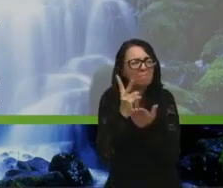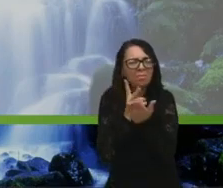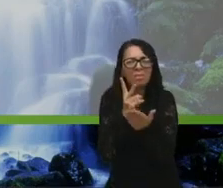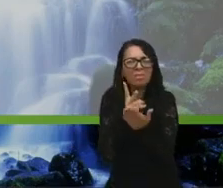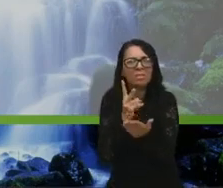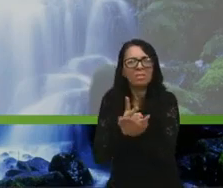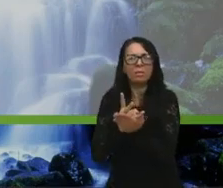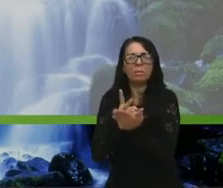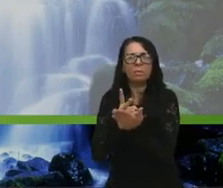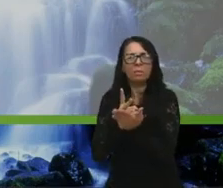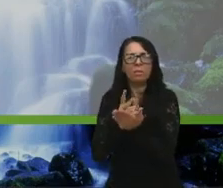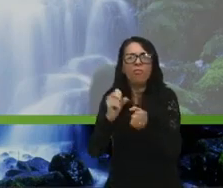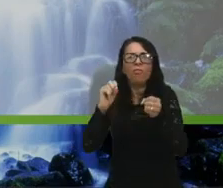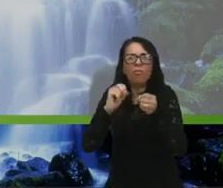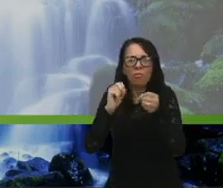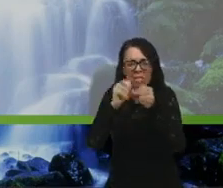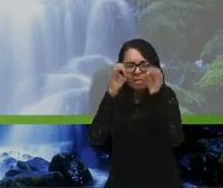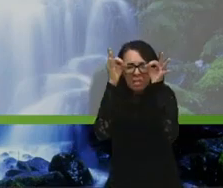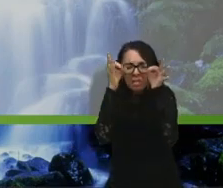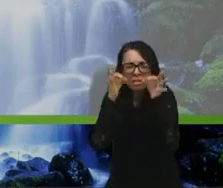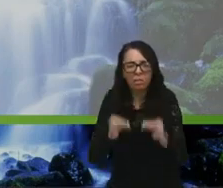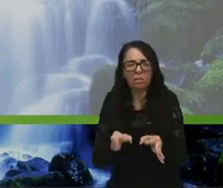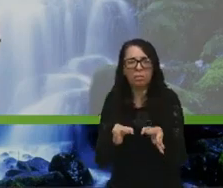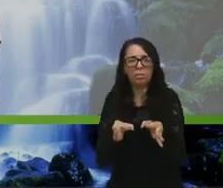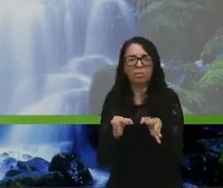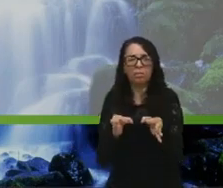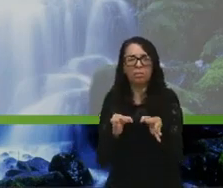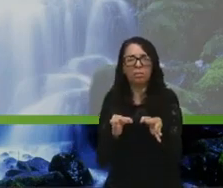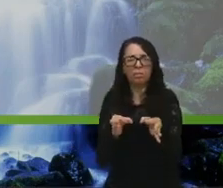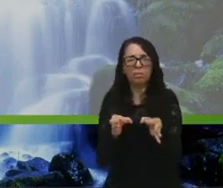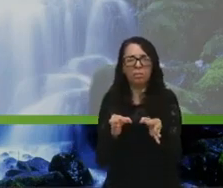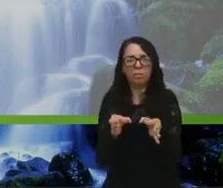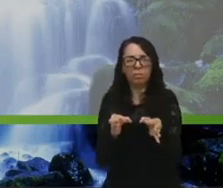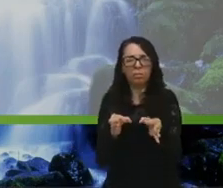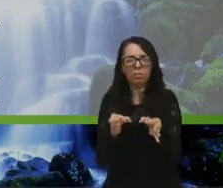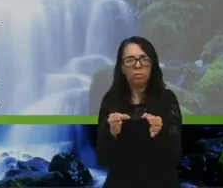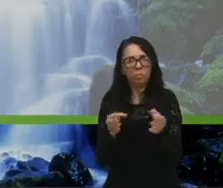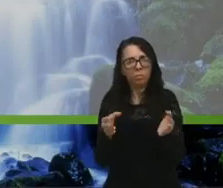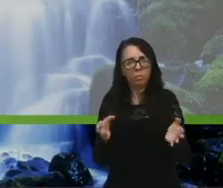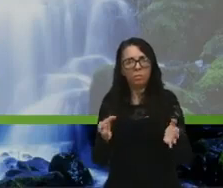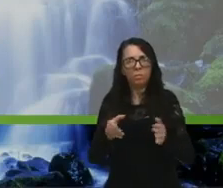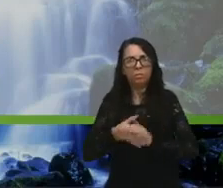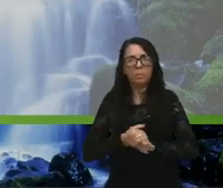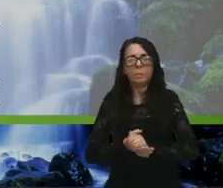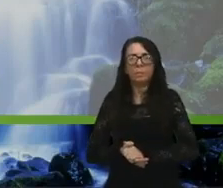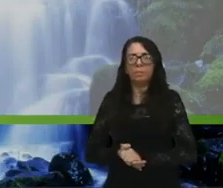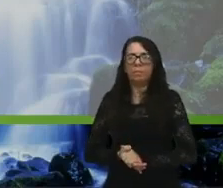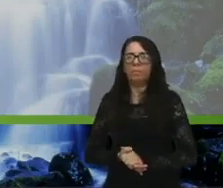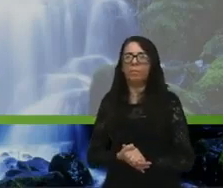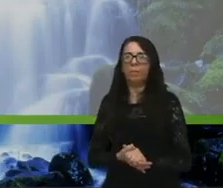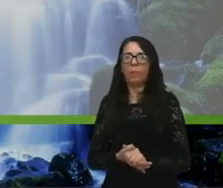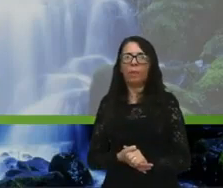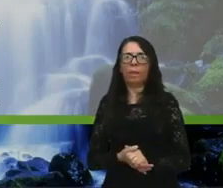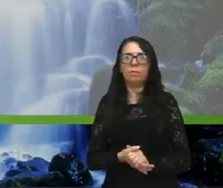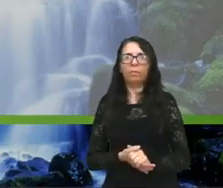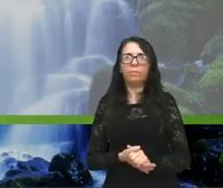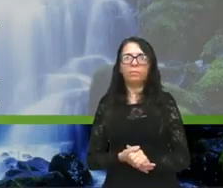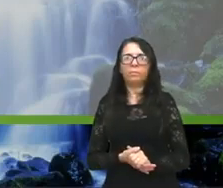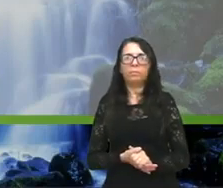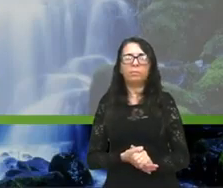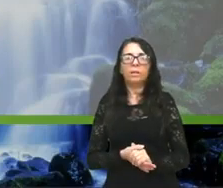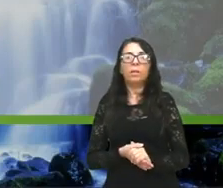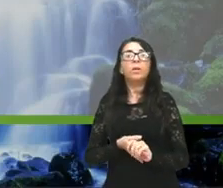É como se Pedro estivesse dizendo para Ananias: Ananias, você não vendeu a